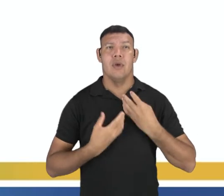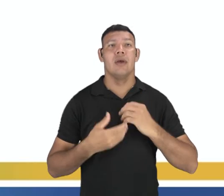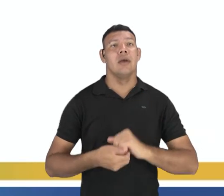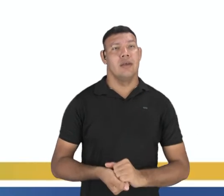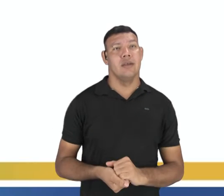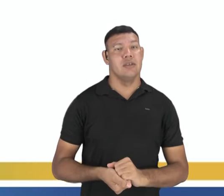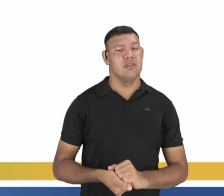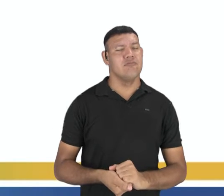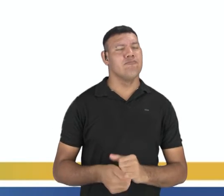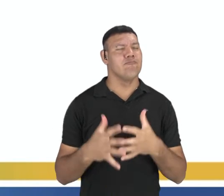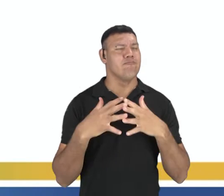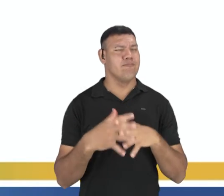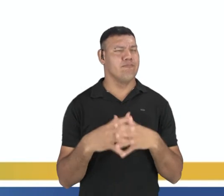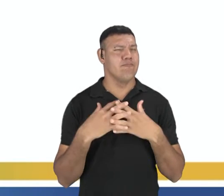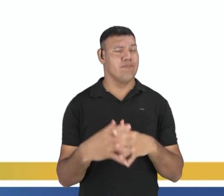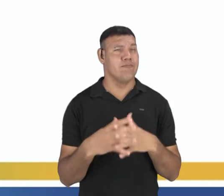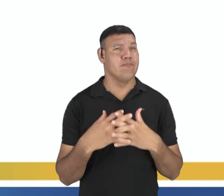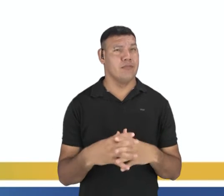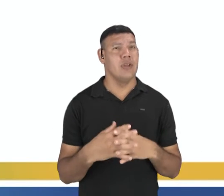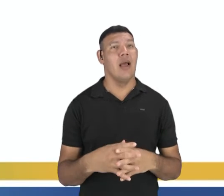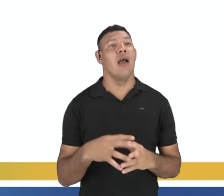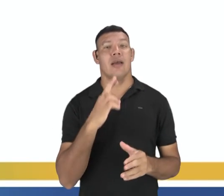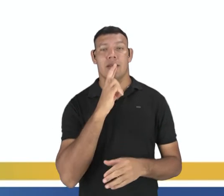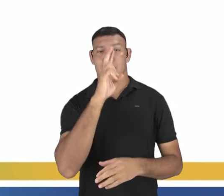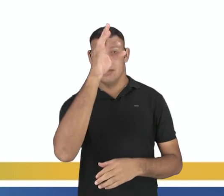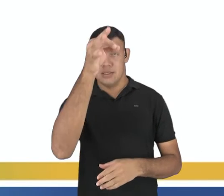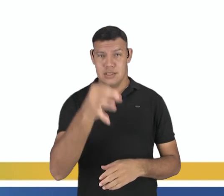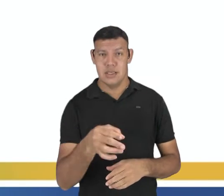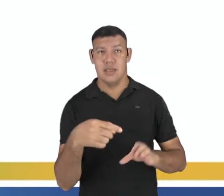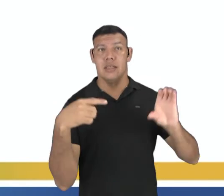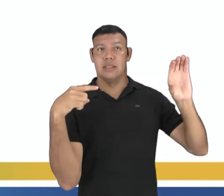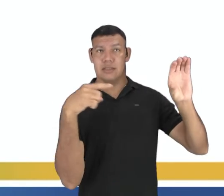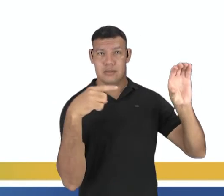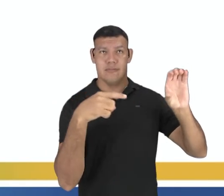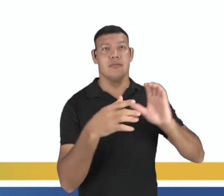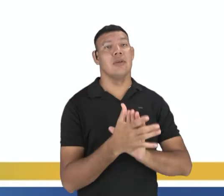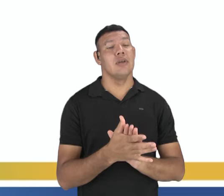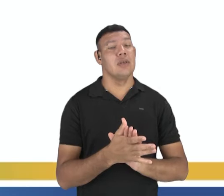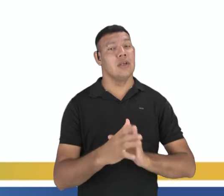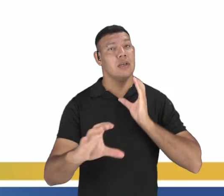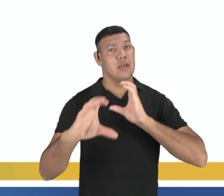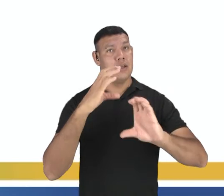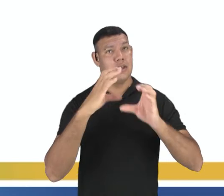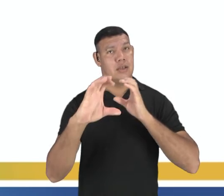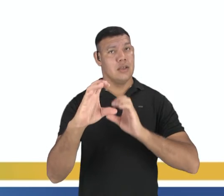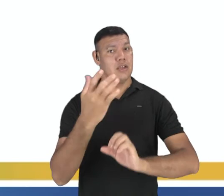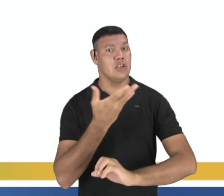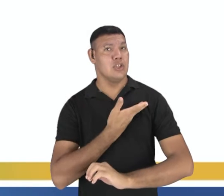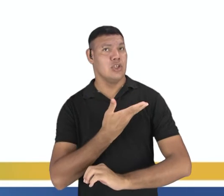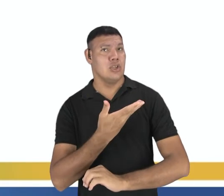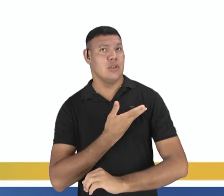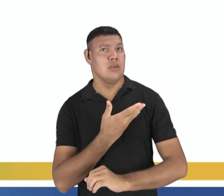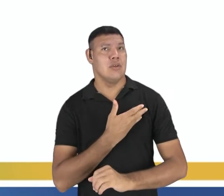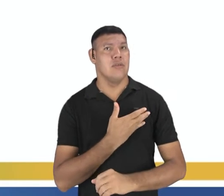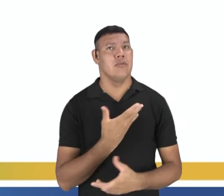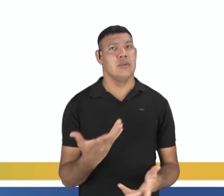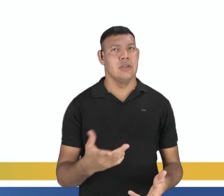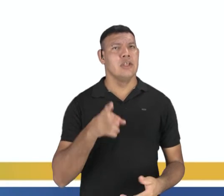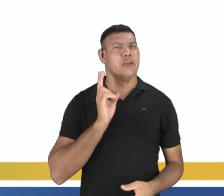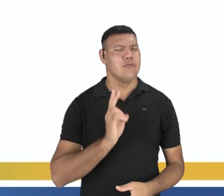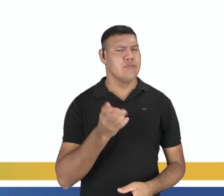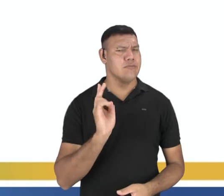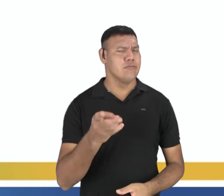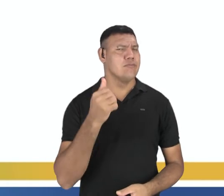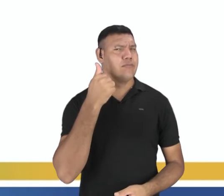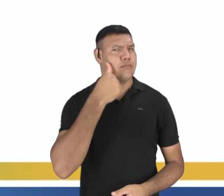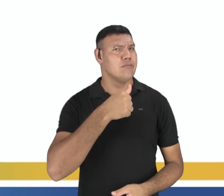Nas cantigas de amigo, o eu lírico é sempre feminino. Por que as outras não são as corretas?